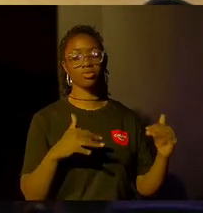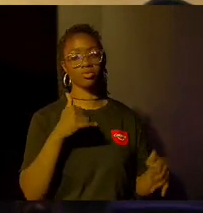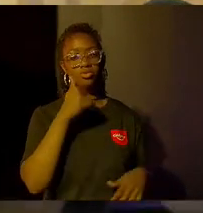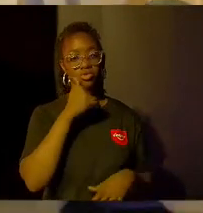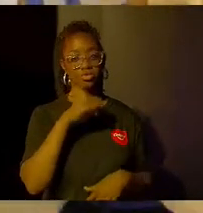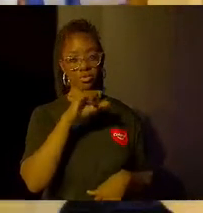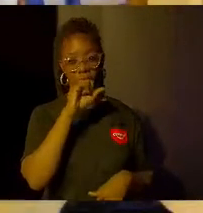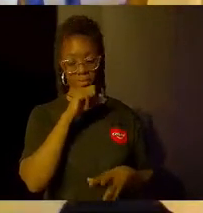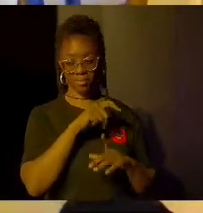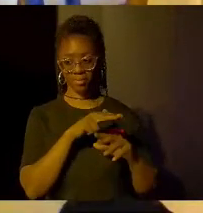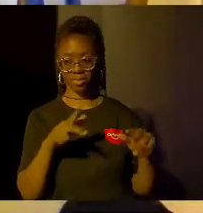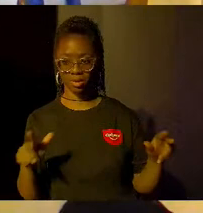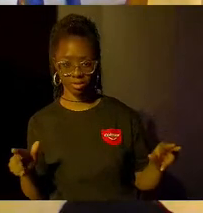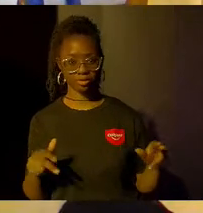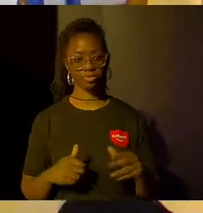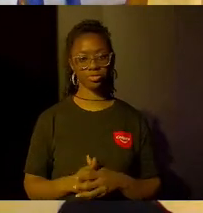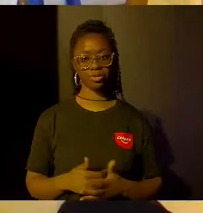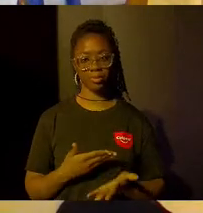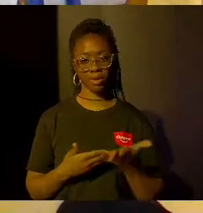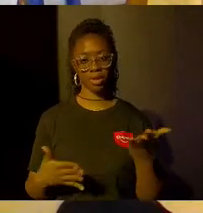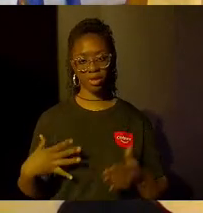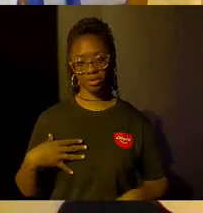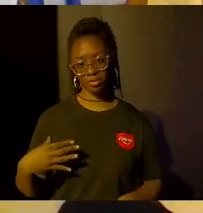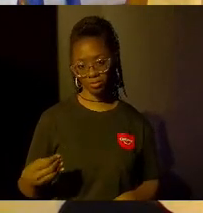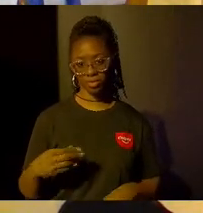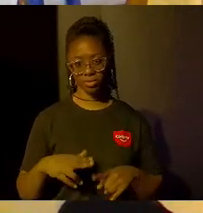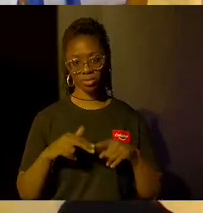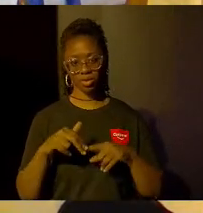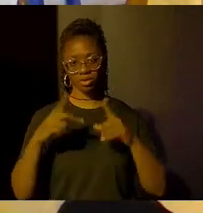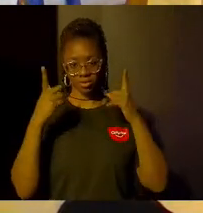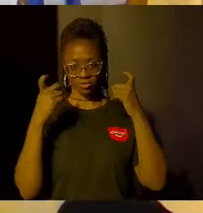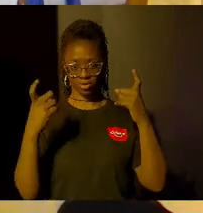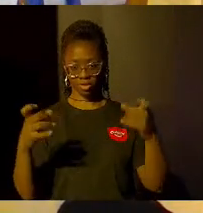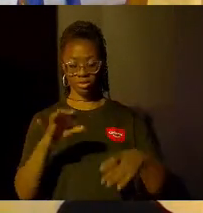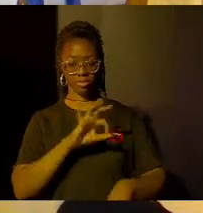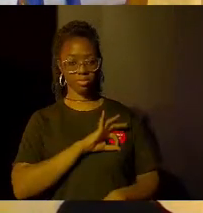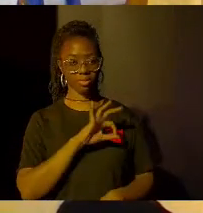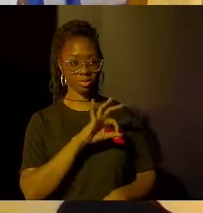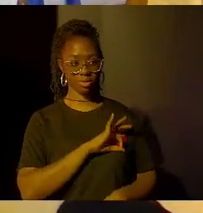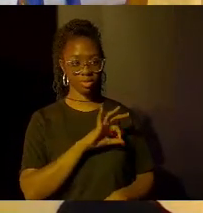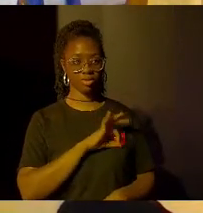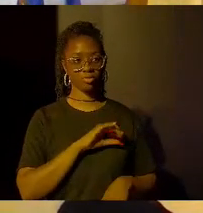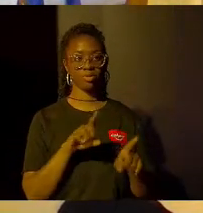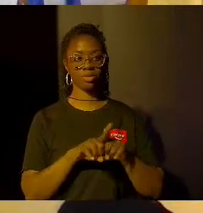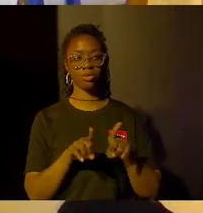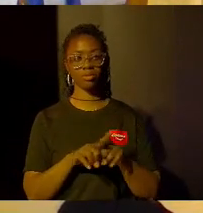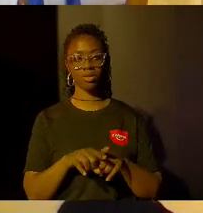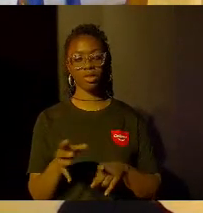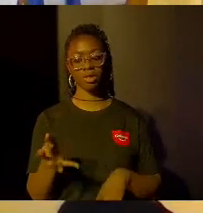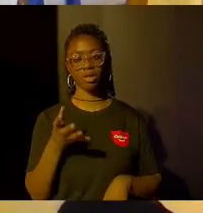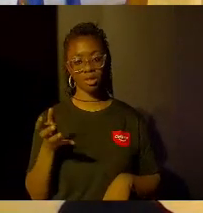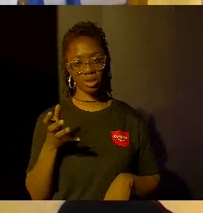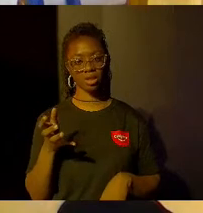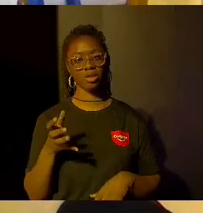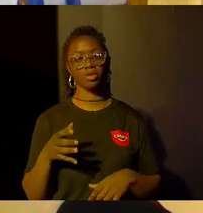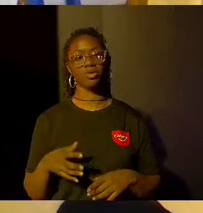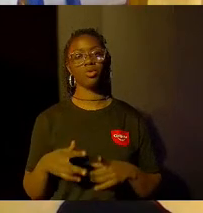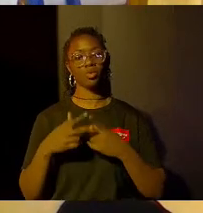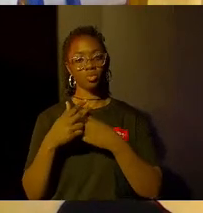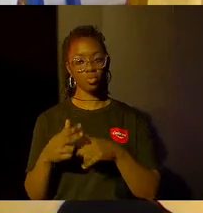que perderam seus filhos pela violência policial e elas estão em busca não só de uma reparação